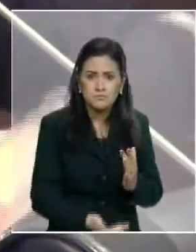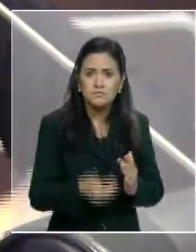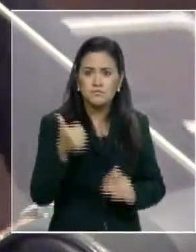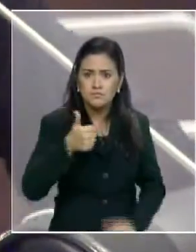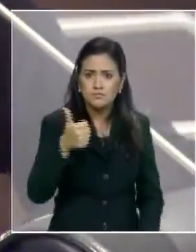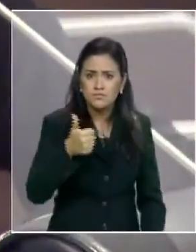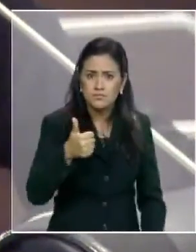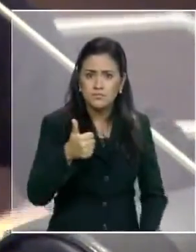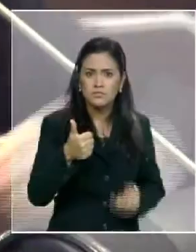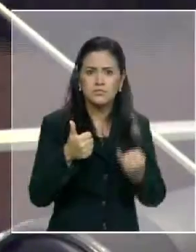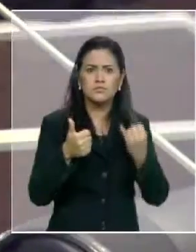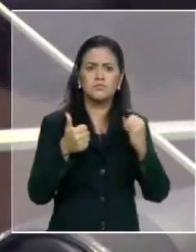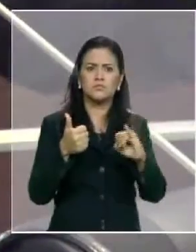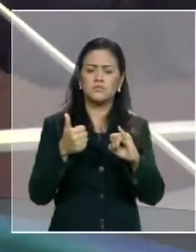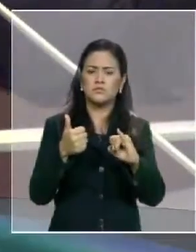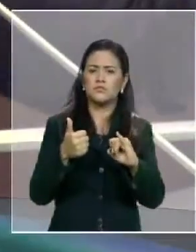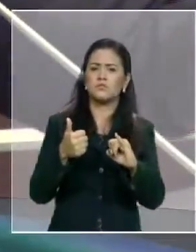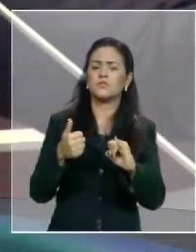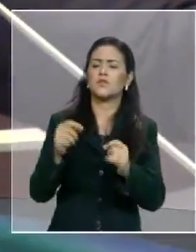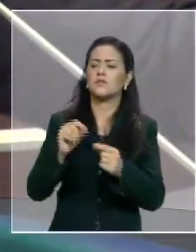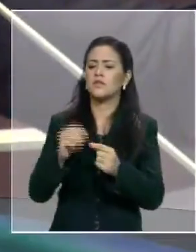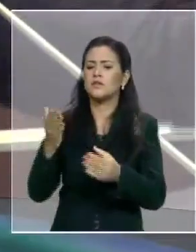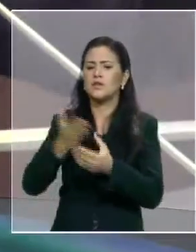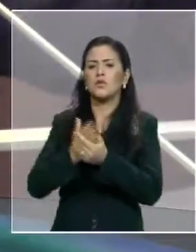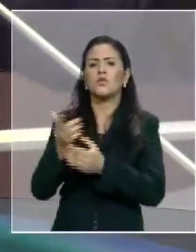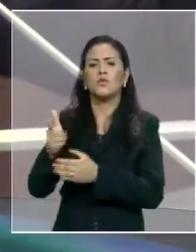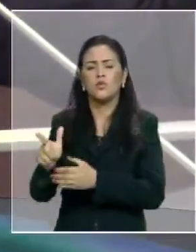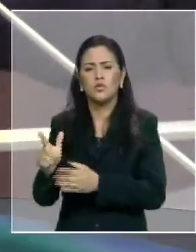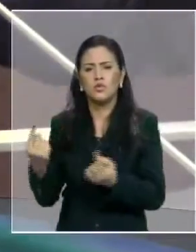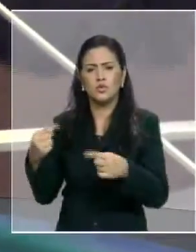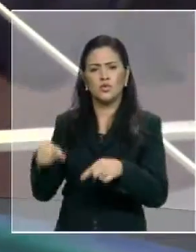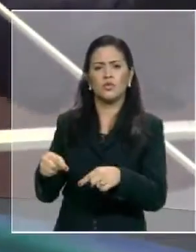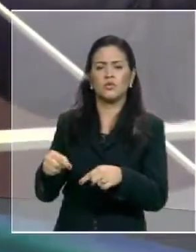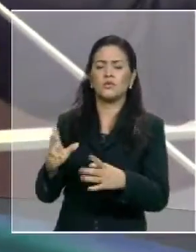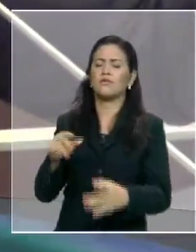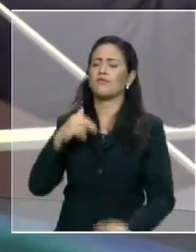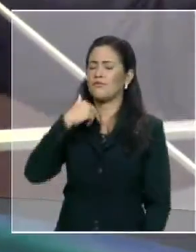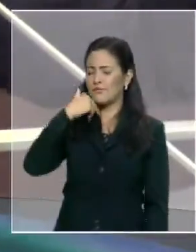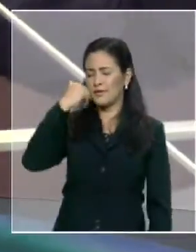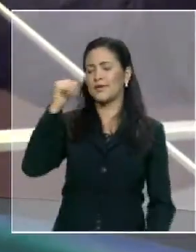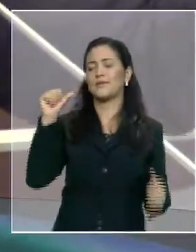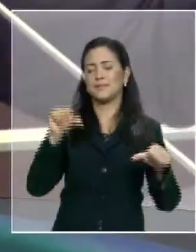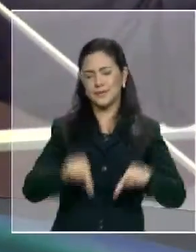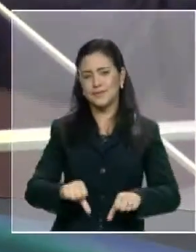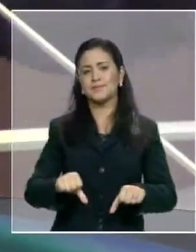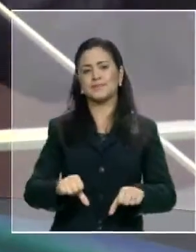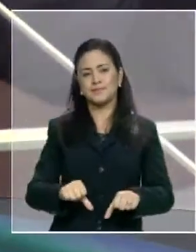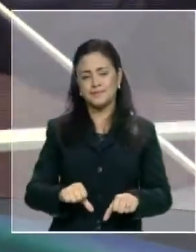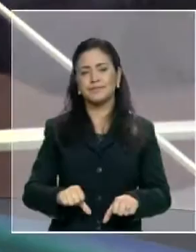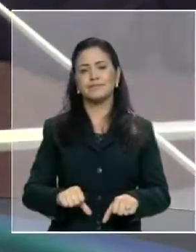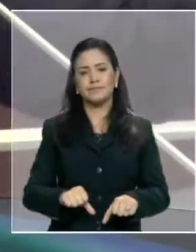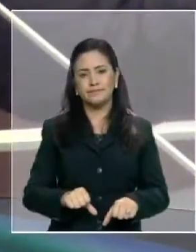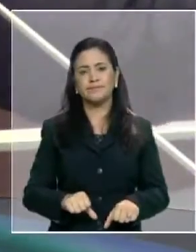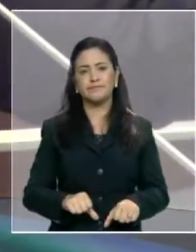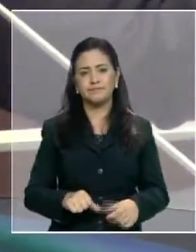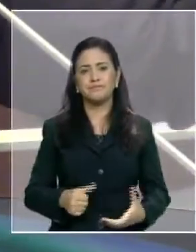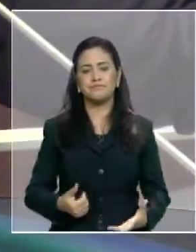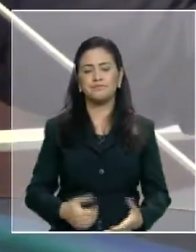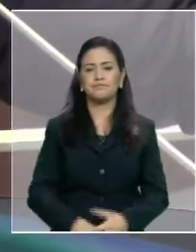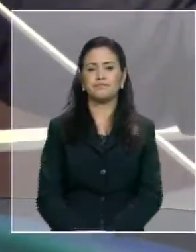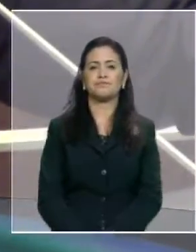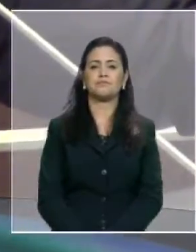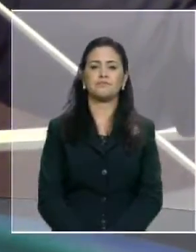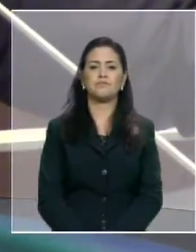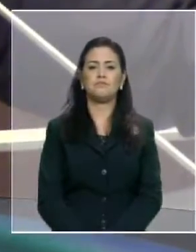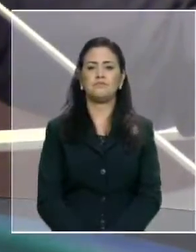E se recorrer, vai ser mais vergonhoso ainda. Aí sim ele vai assinar o decreto que é uma ditadura aqui no Maranhão.